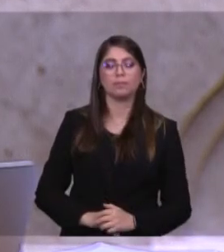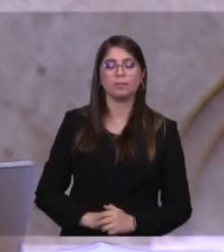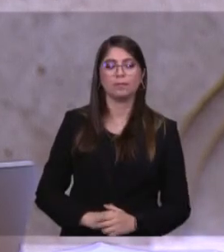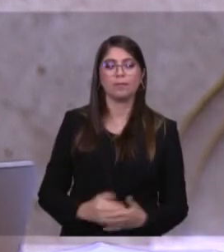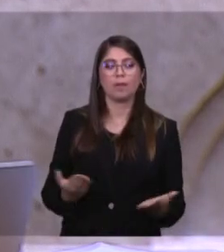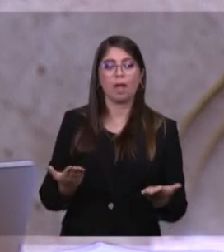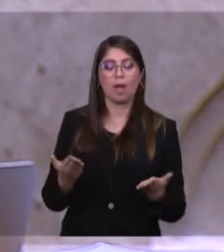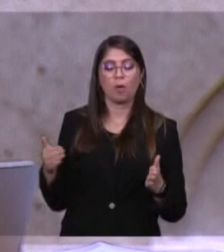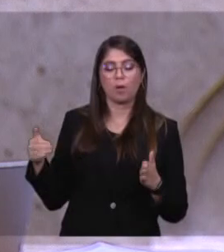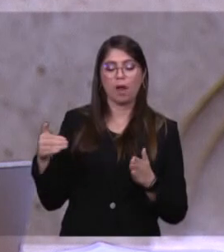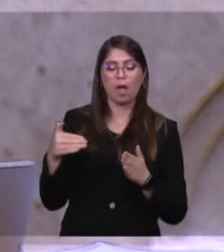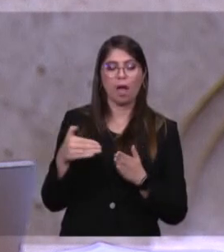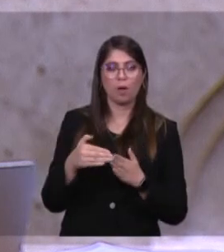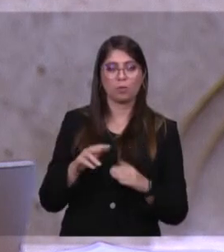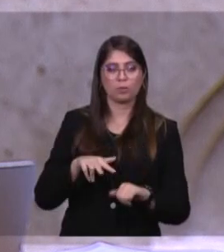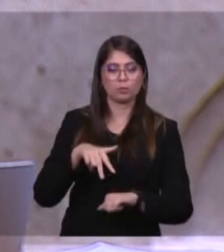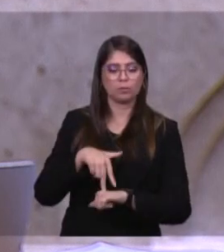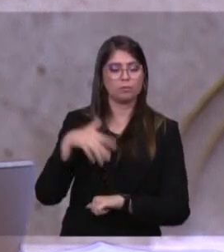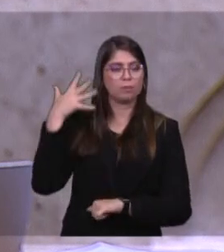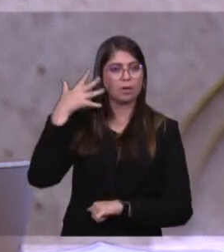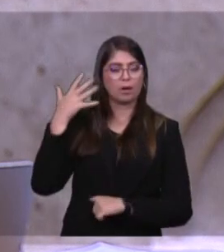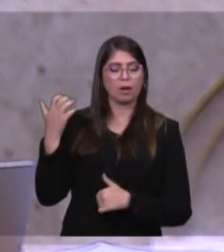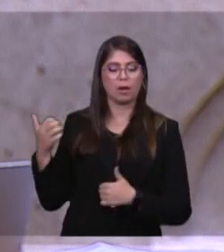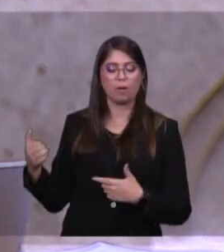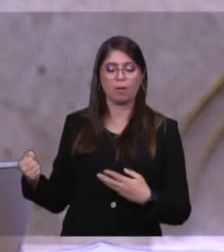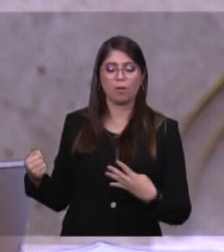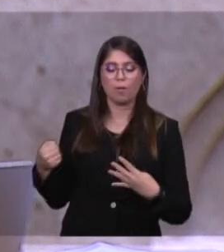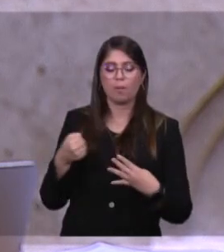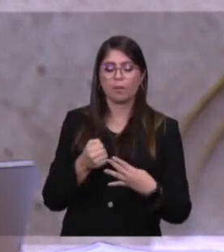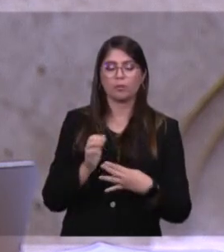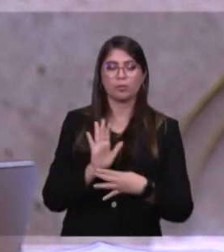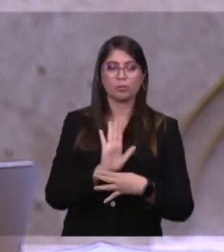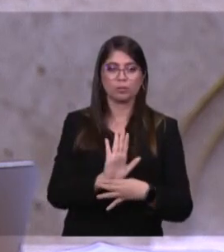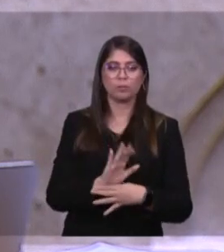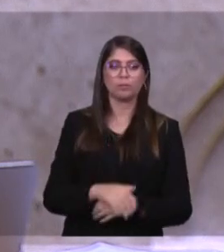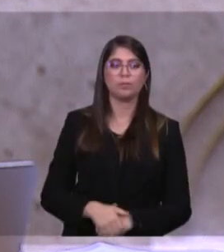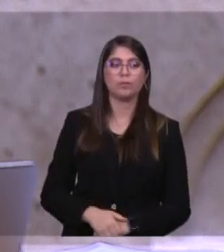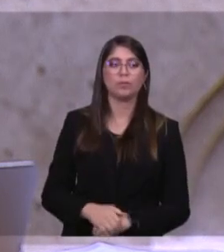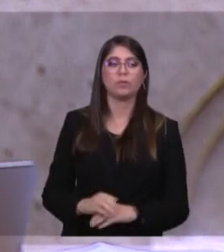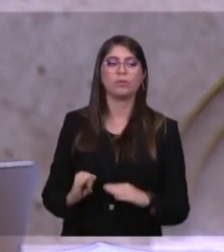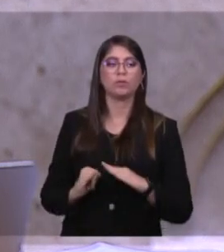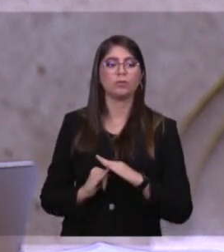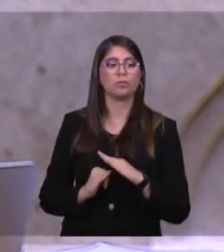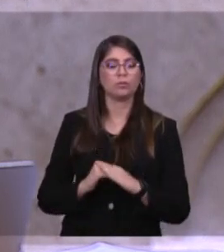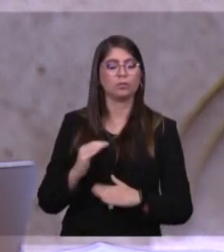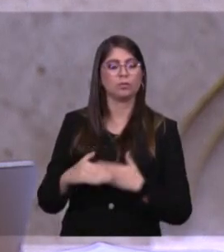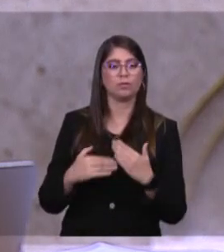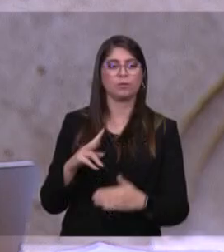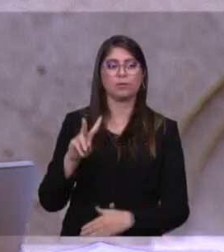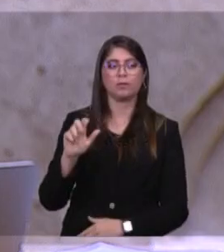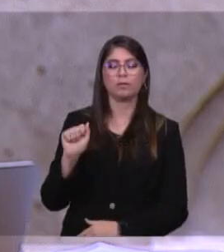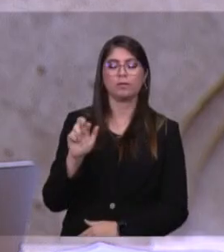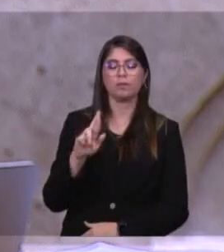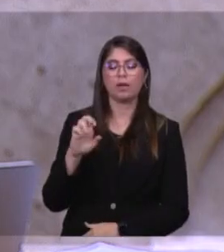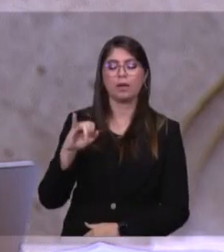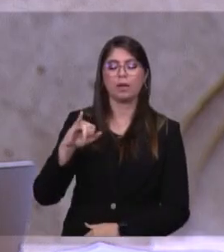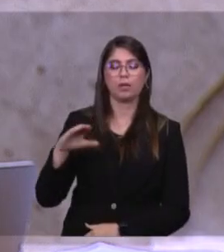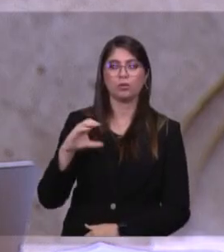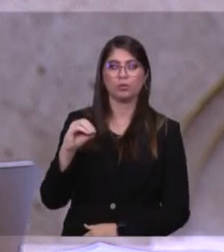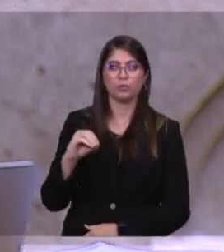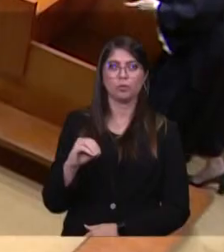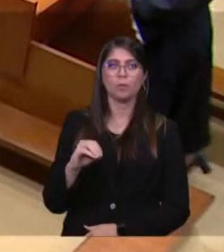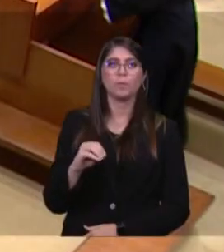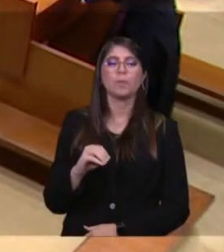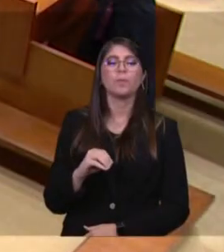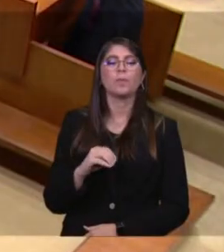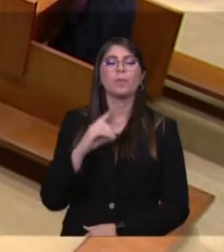a última exposição como Amicus Curiae, o Instituto para Desenvolvimento do Varejo, a doutora Ariane Costa